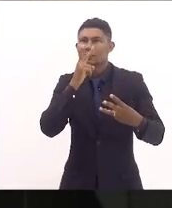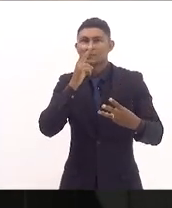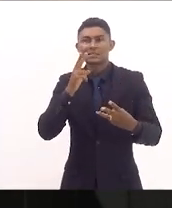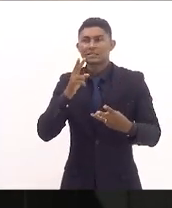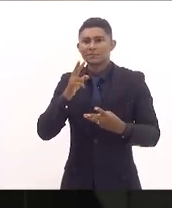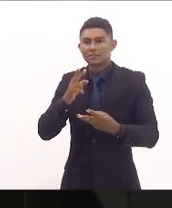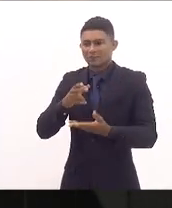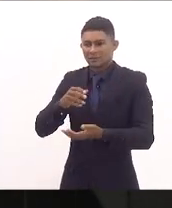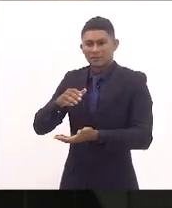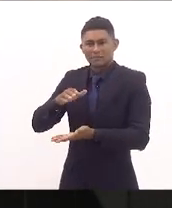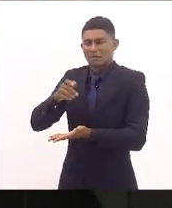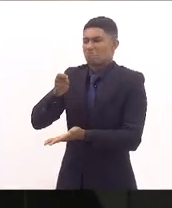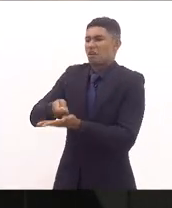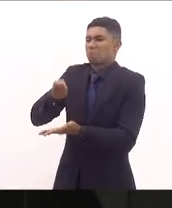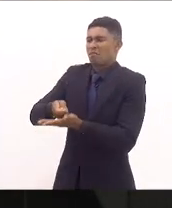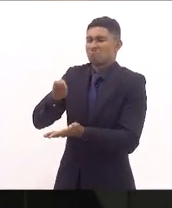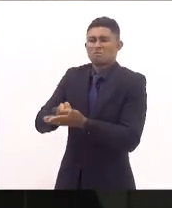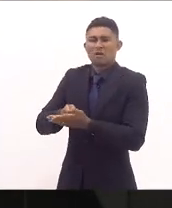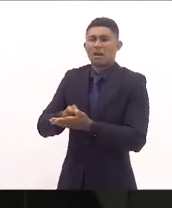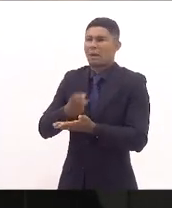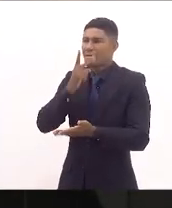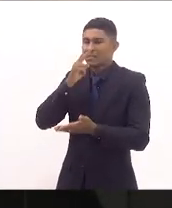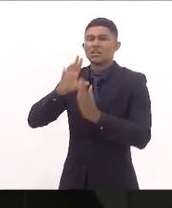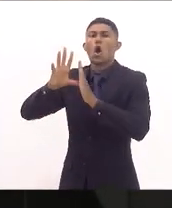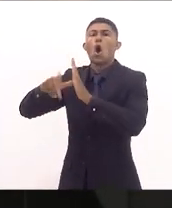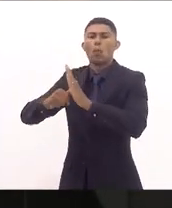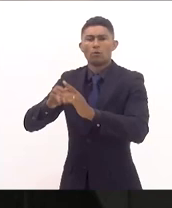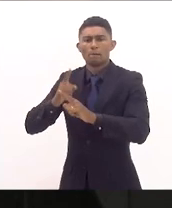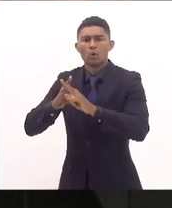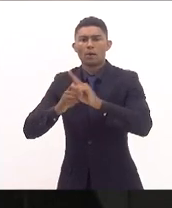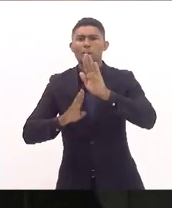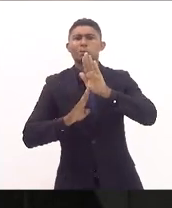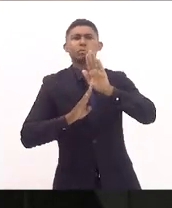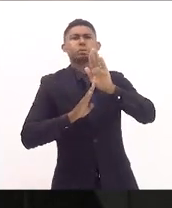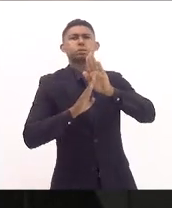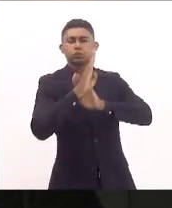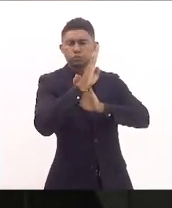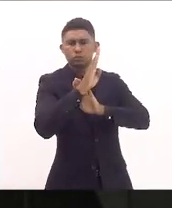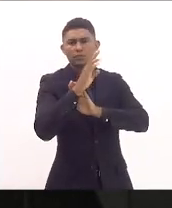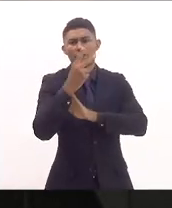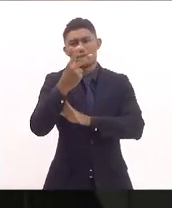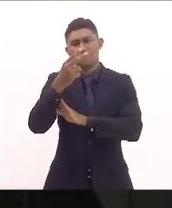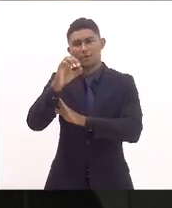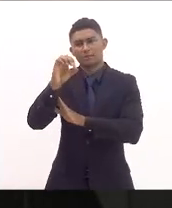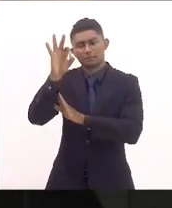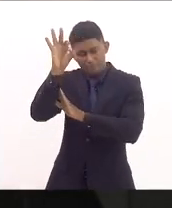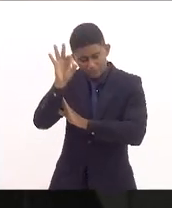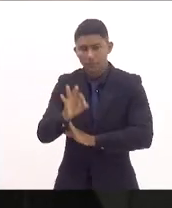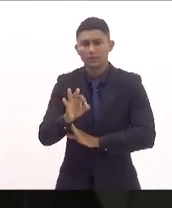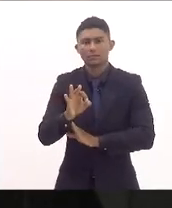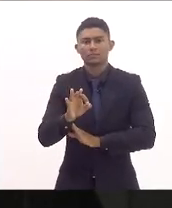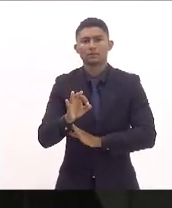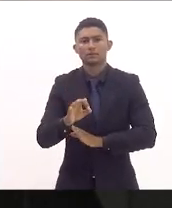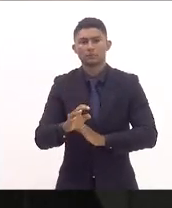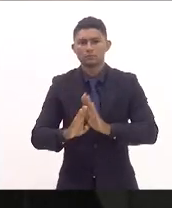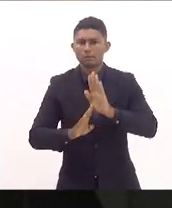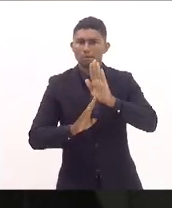do Consumidor foi reajustado e 20 pontos percentuais para